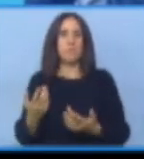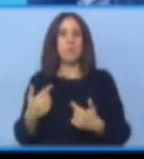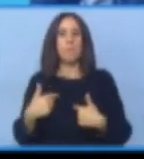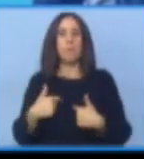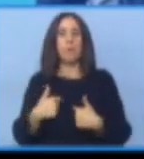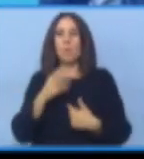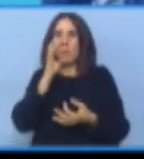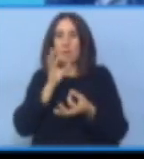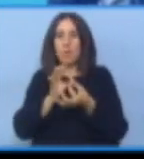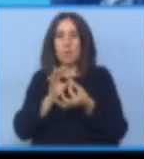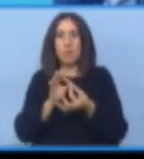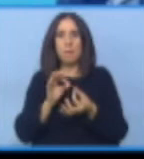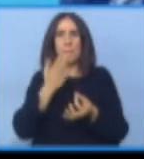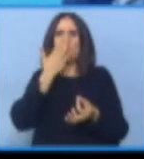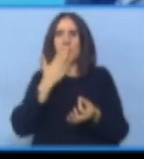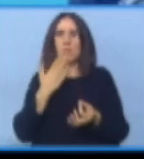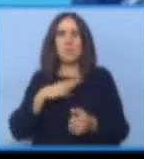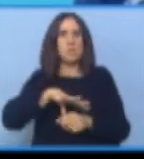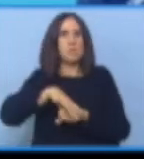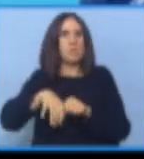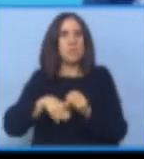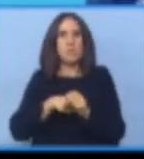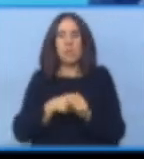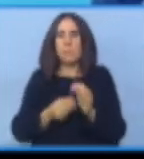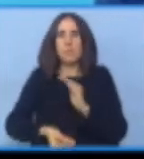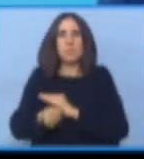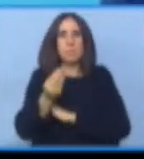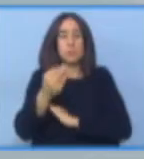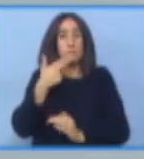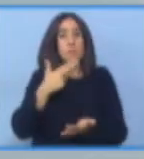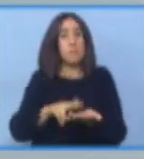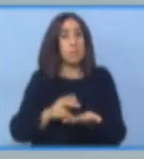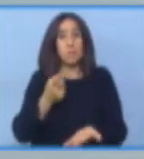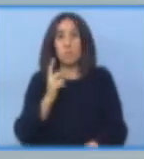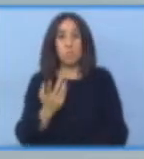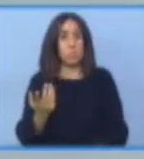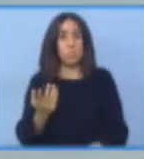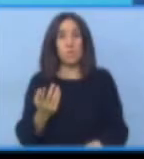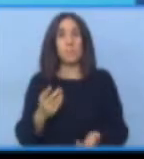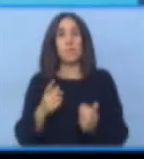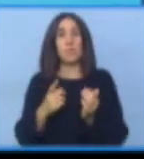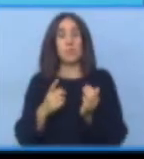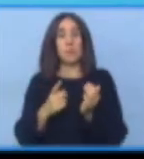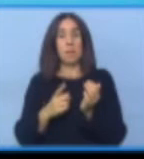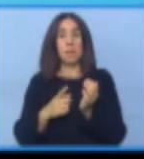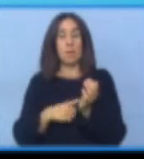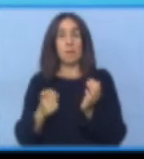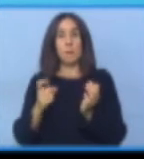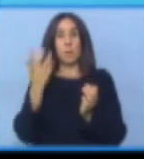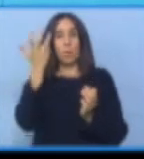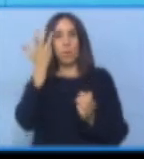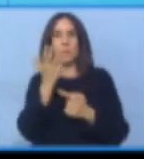pontual que seja, ela parece uma tragédia absolutamente invulgar, quando na verdade não é. Na cultura americana, por exemplo, a ideia de